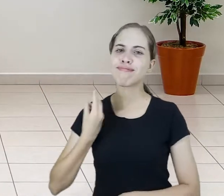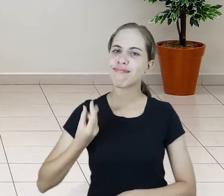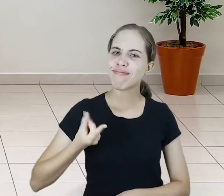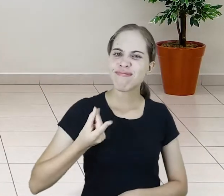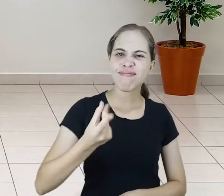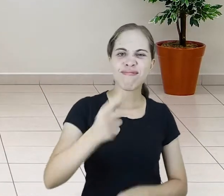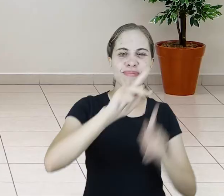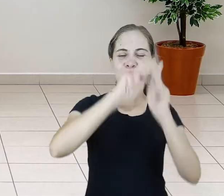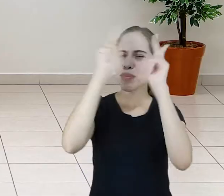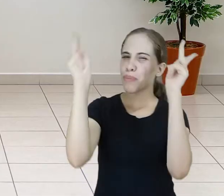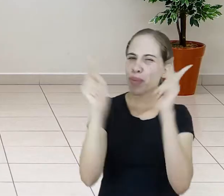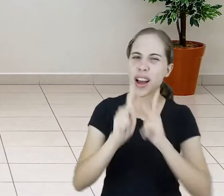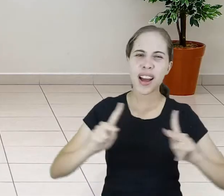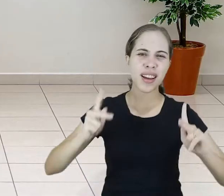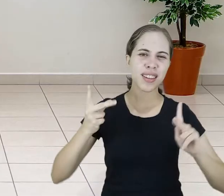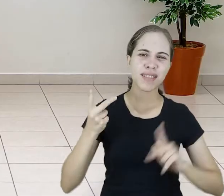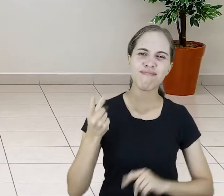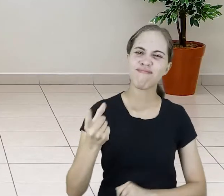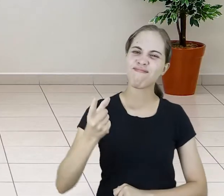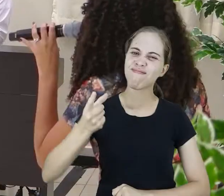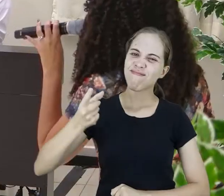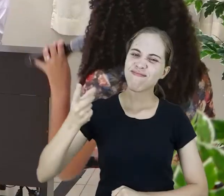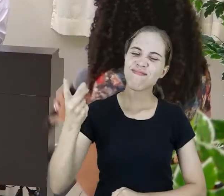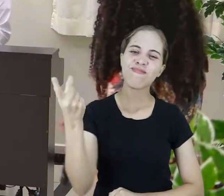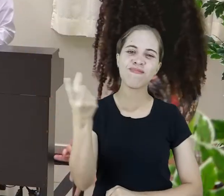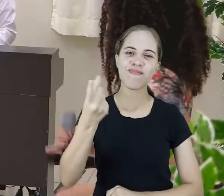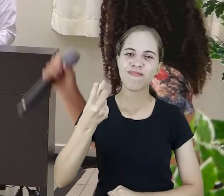paz sem fim.